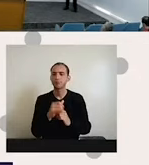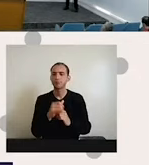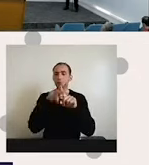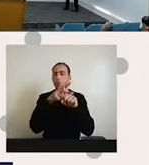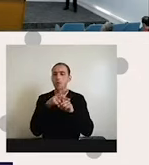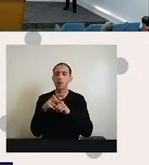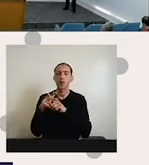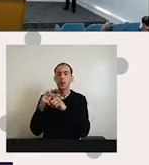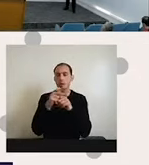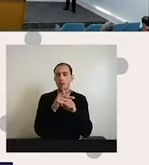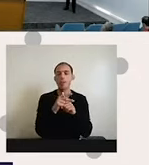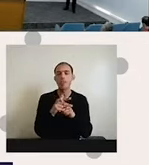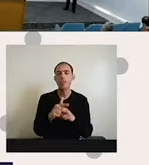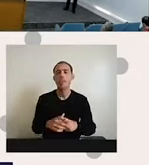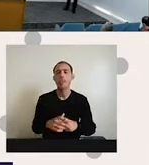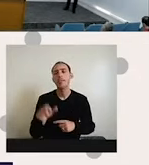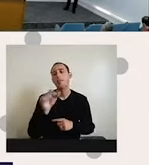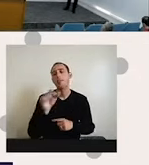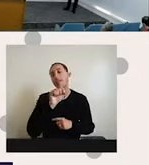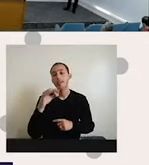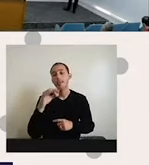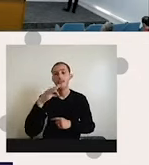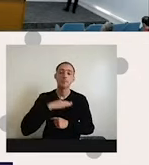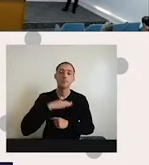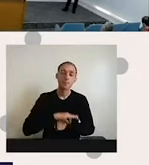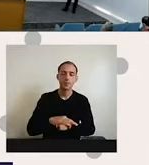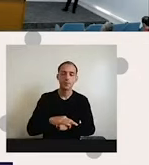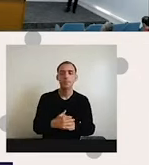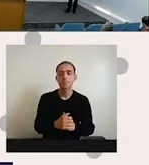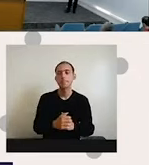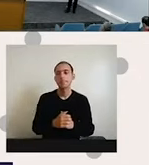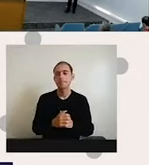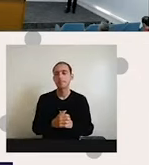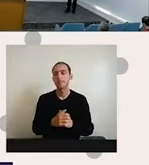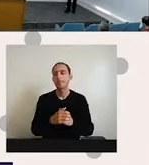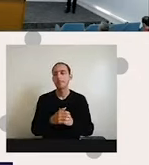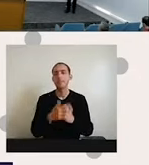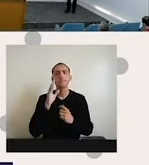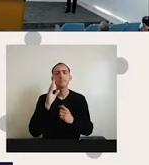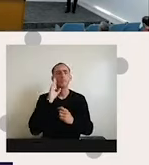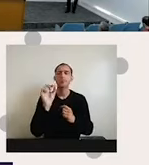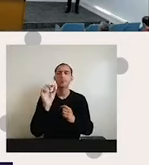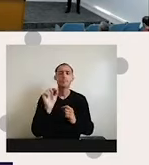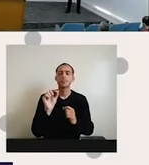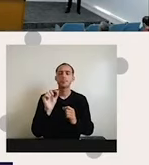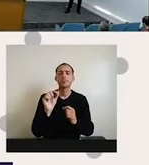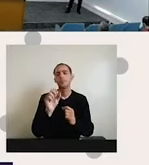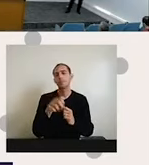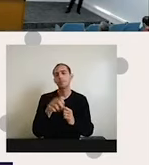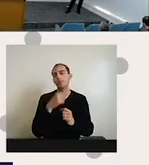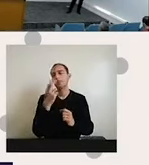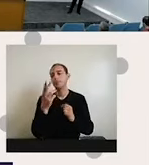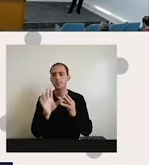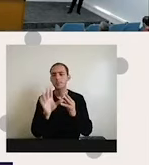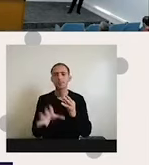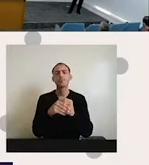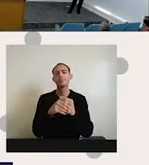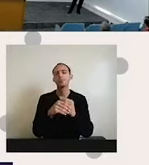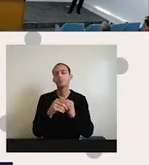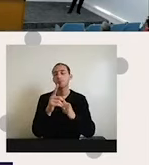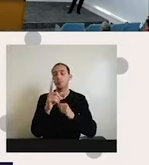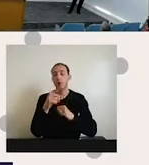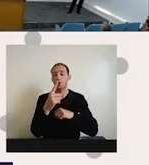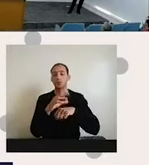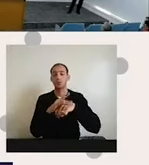como sendo da espécie acidentária, ou seja, clicou-se lá no botão de que é uma doença profissional, é uma doença